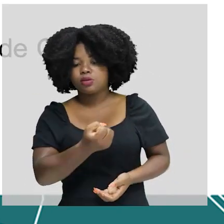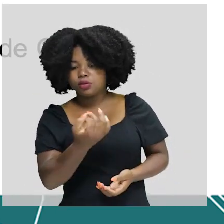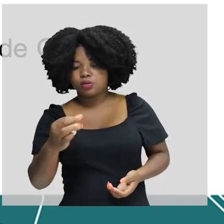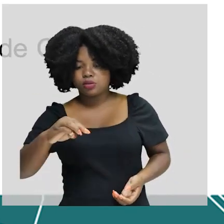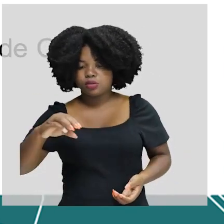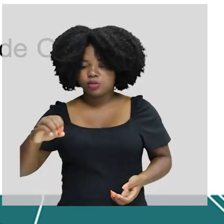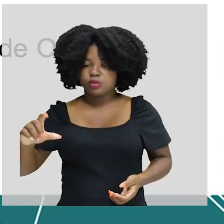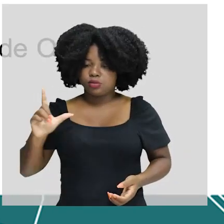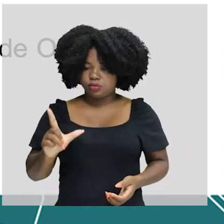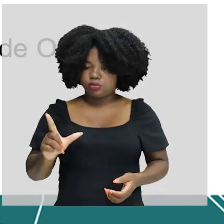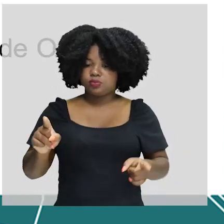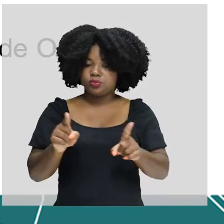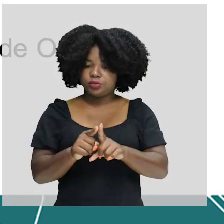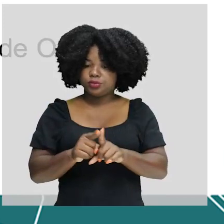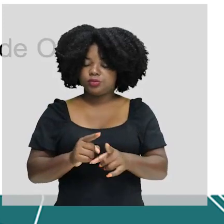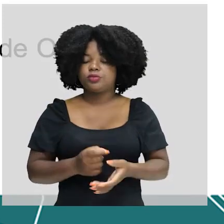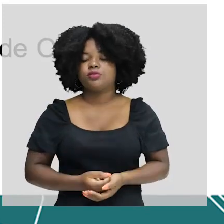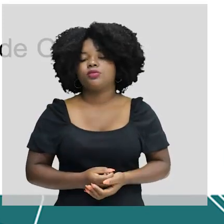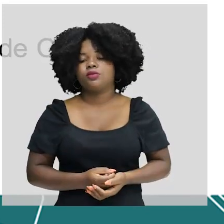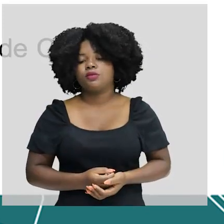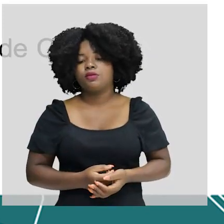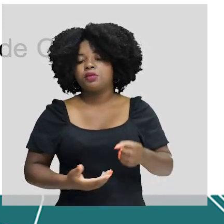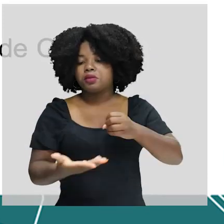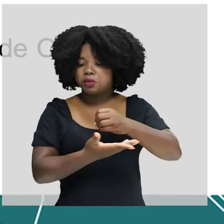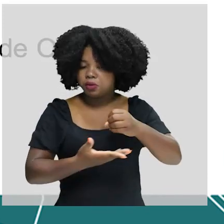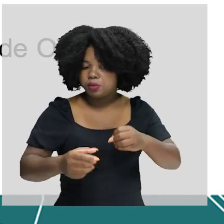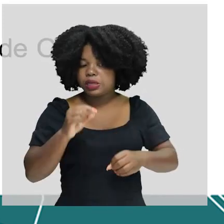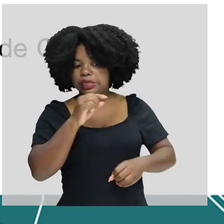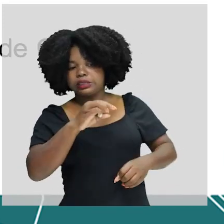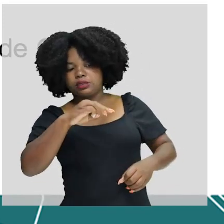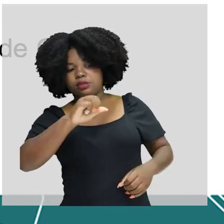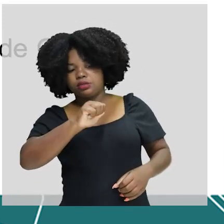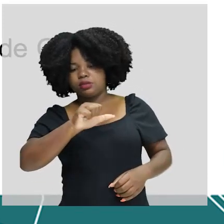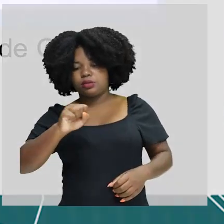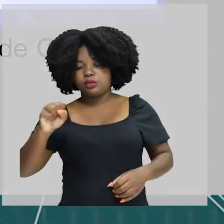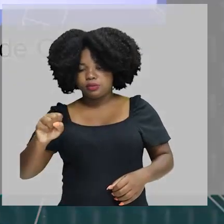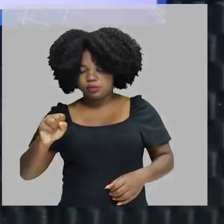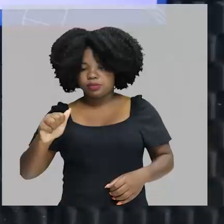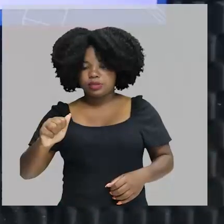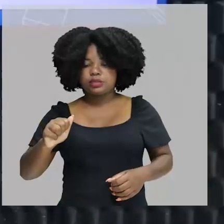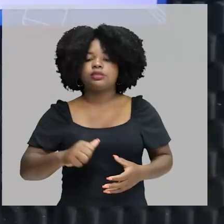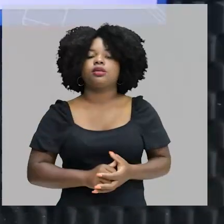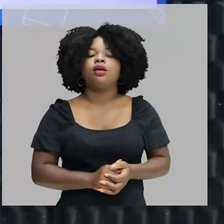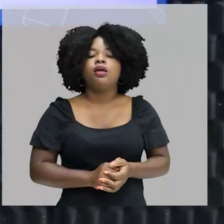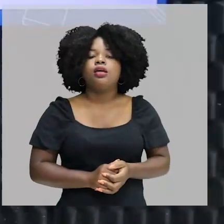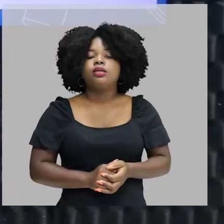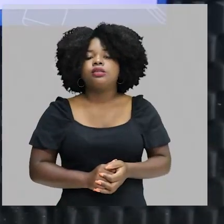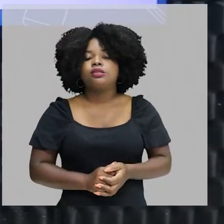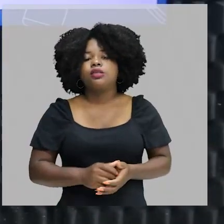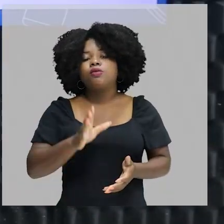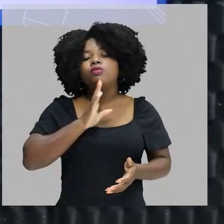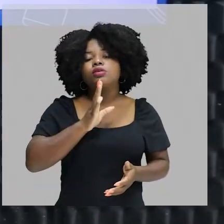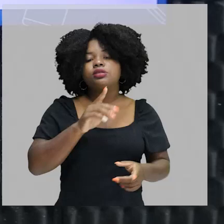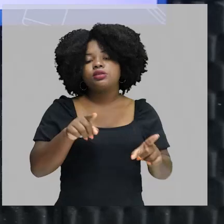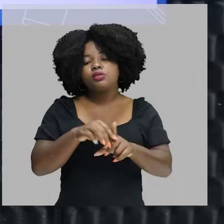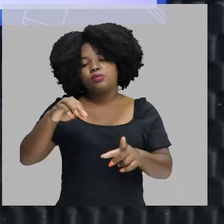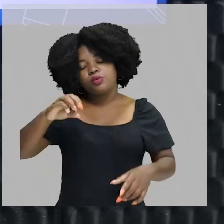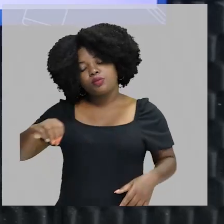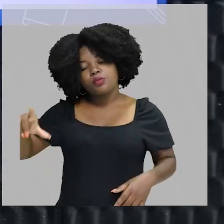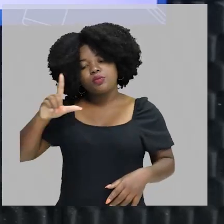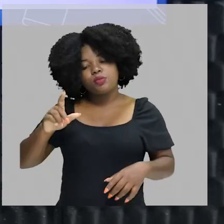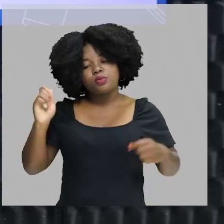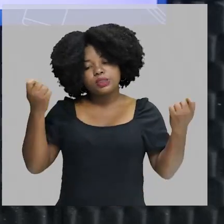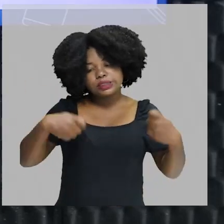de mols, ok? Com base naquela massa e conhecendo a massa molar, nós podemos determinar